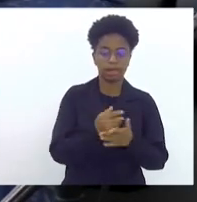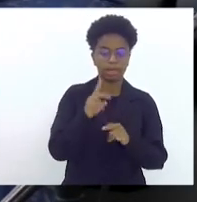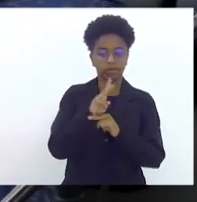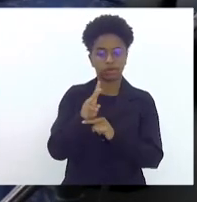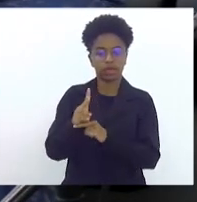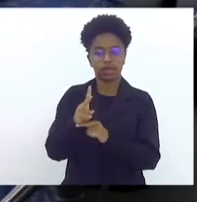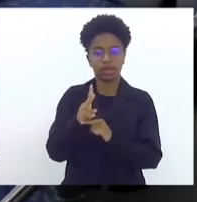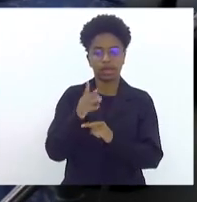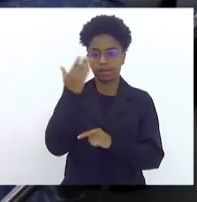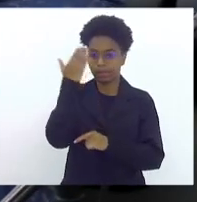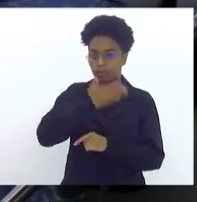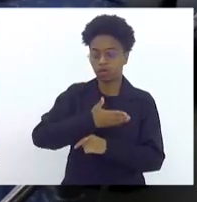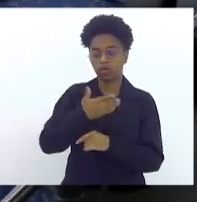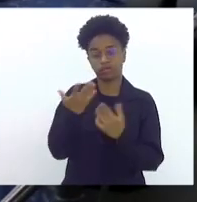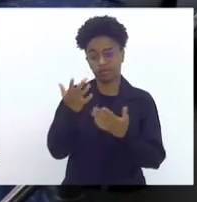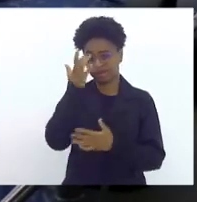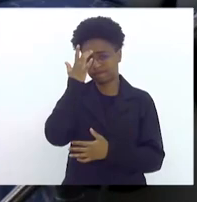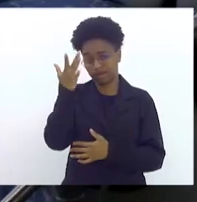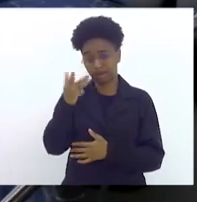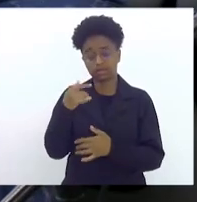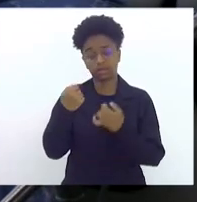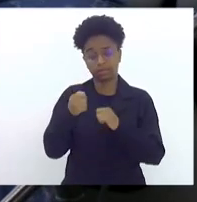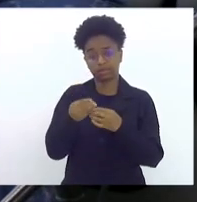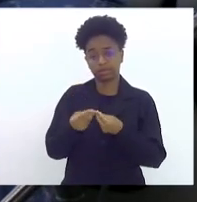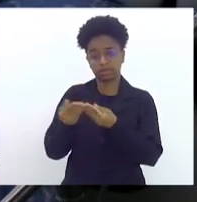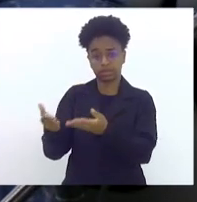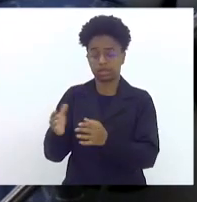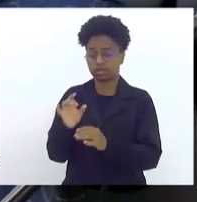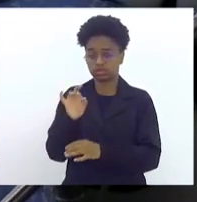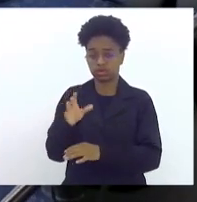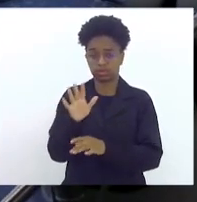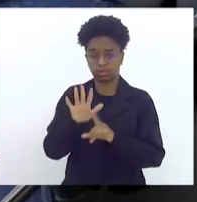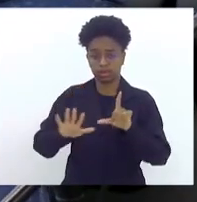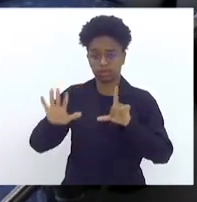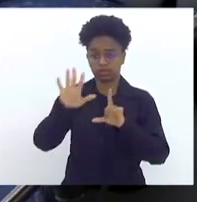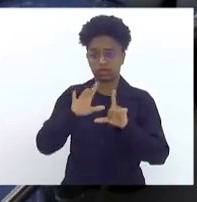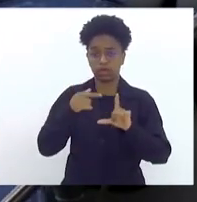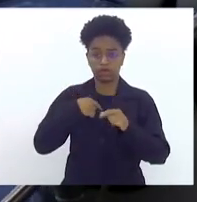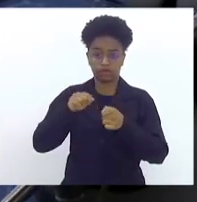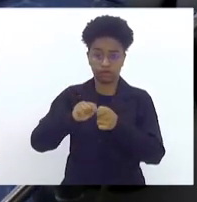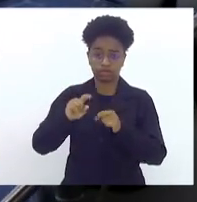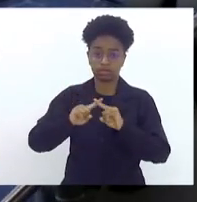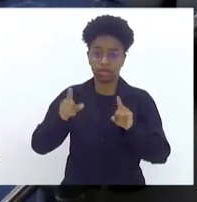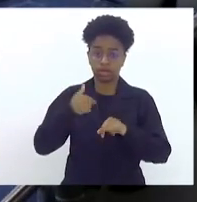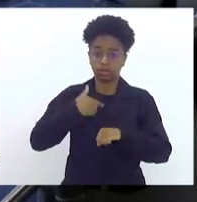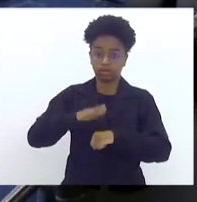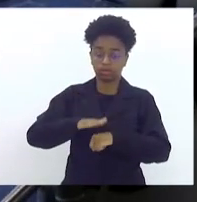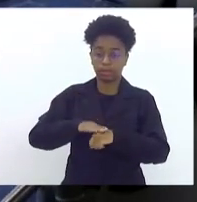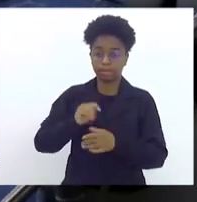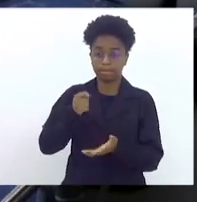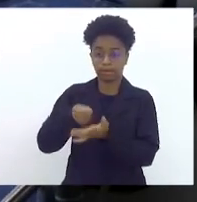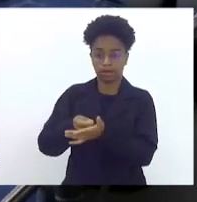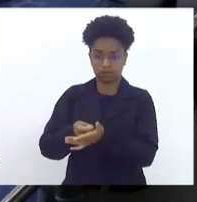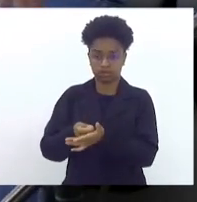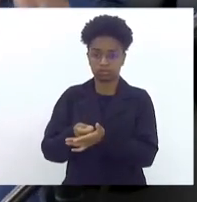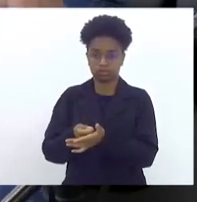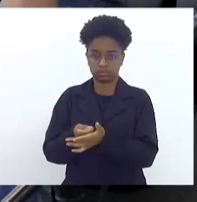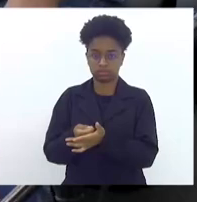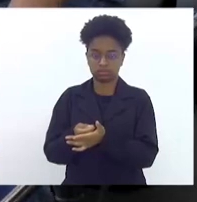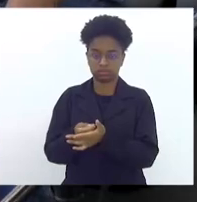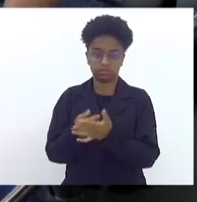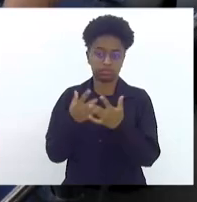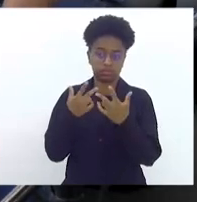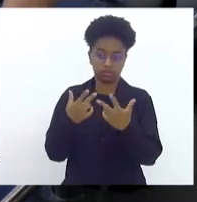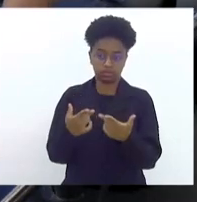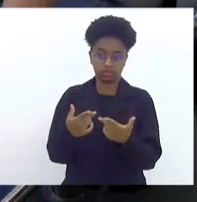basta você submeter a plataforma verifique eu faço isso mas eu pago do meu próprio bolso Como eu disse